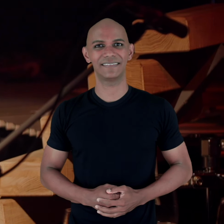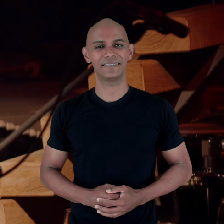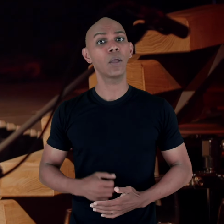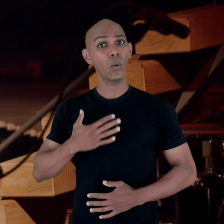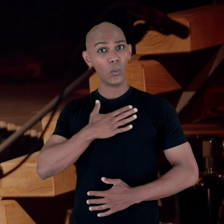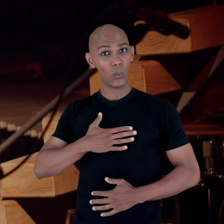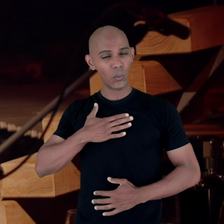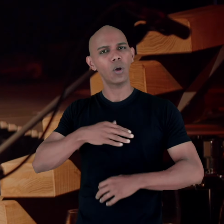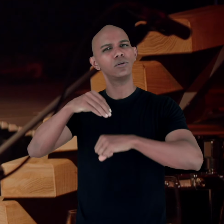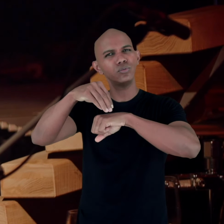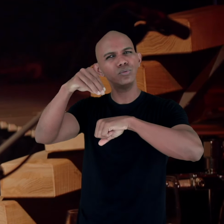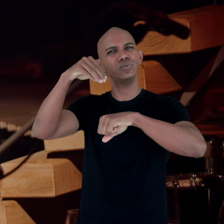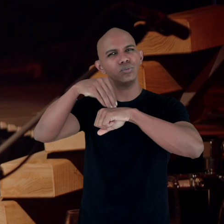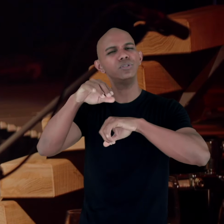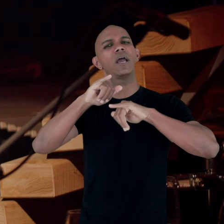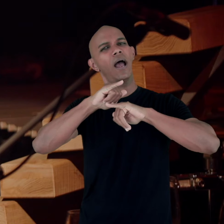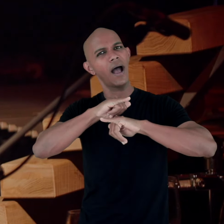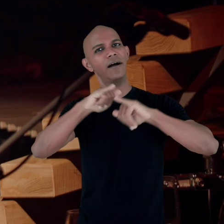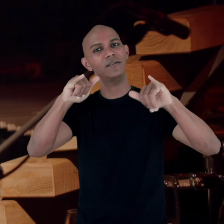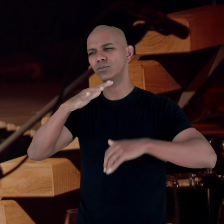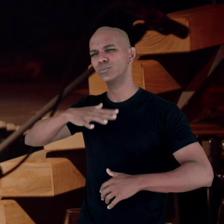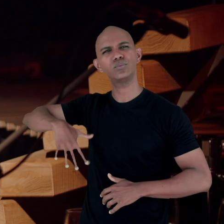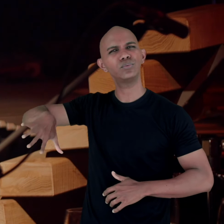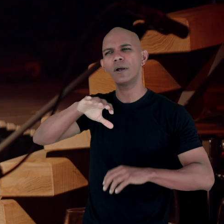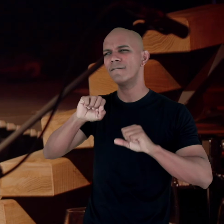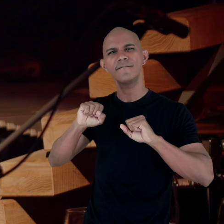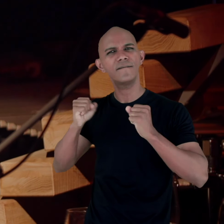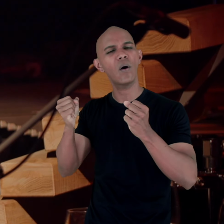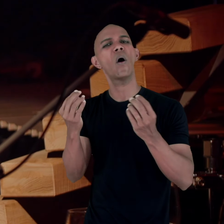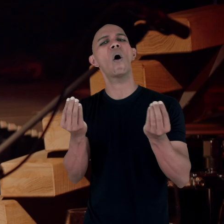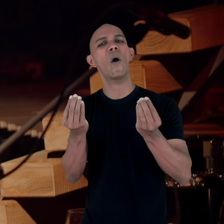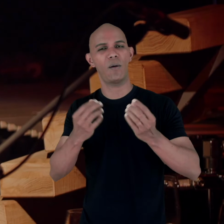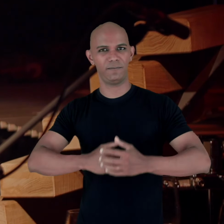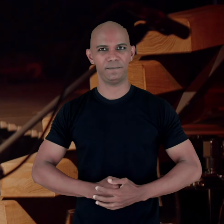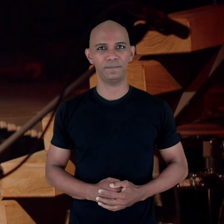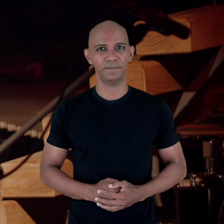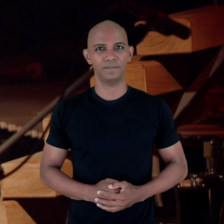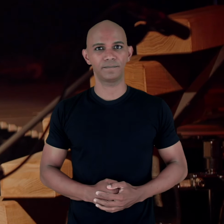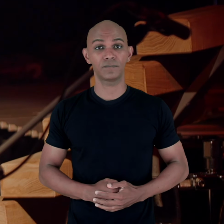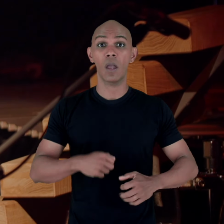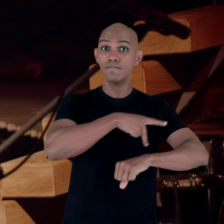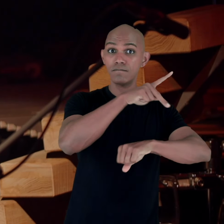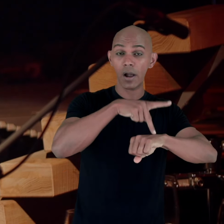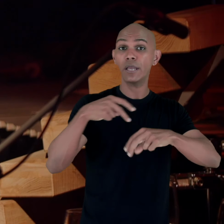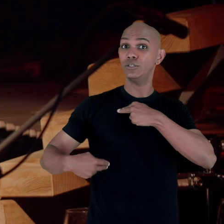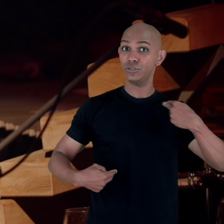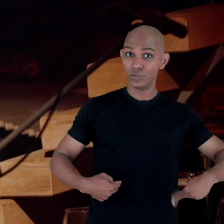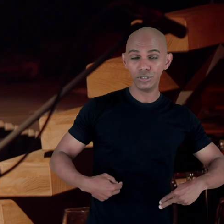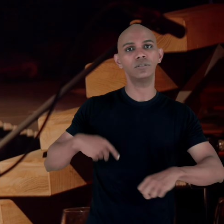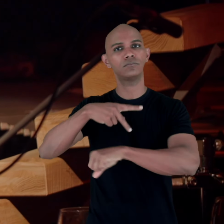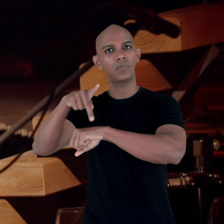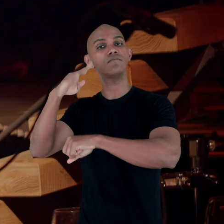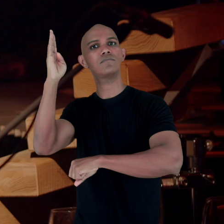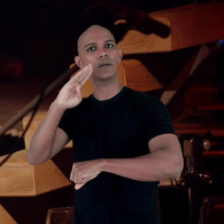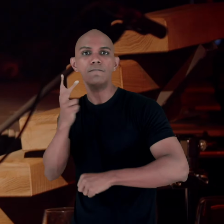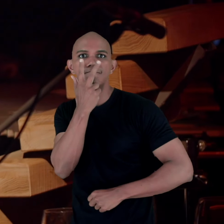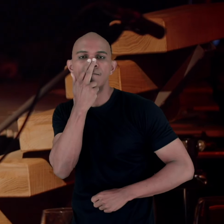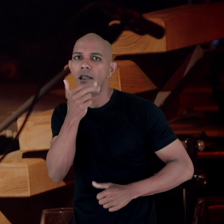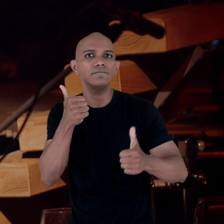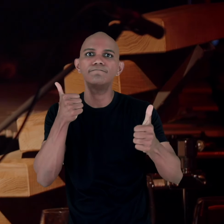Gostaria de fazer alguns avisos sobre nossas atividades. As fronteiras entre Brasil e China estão cada vez